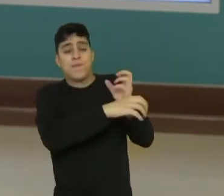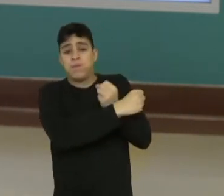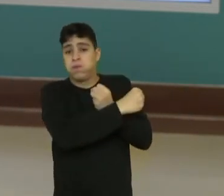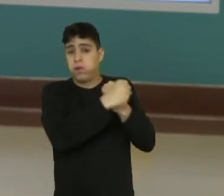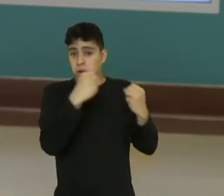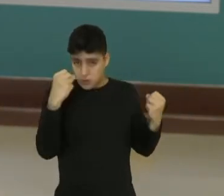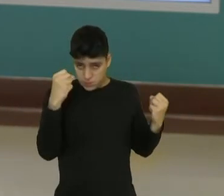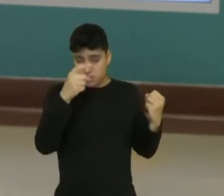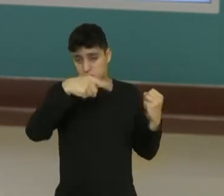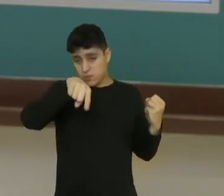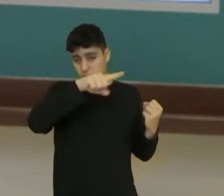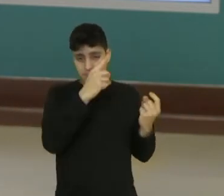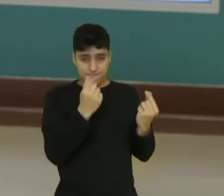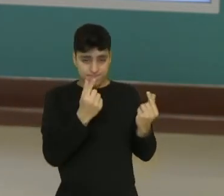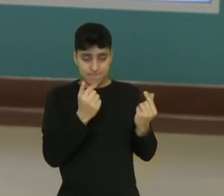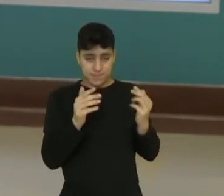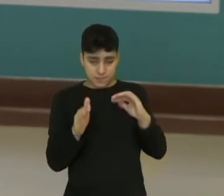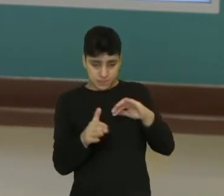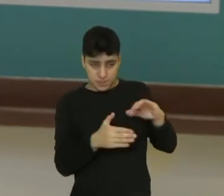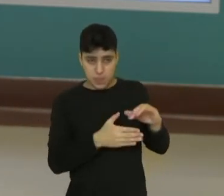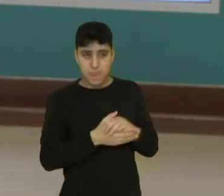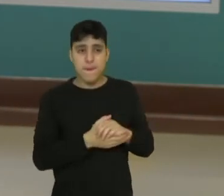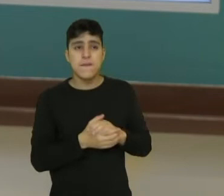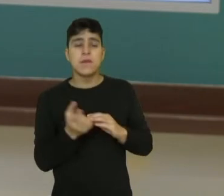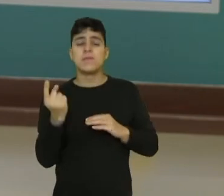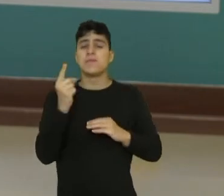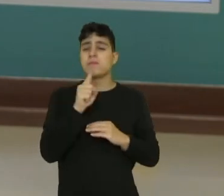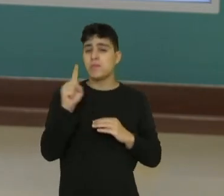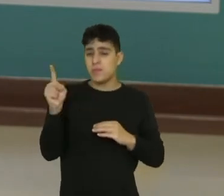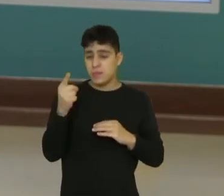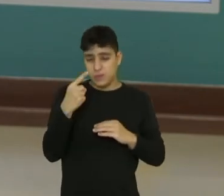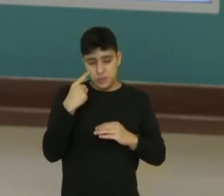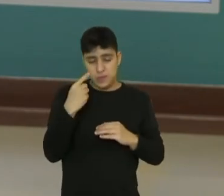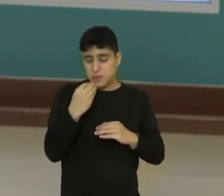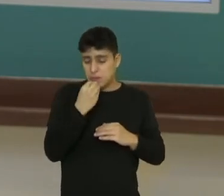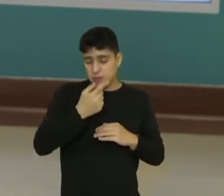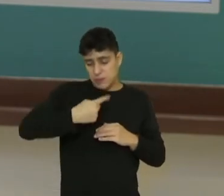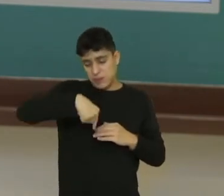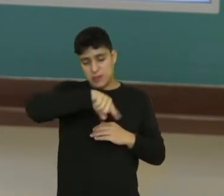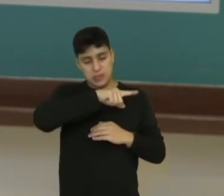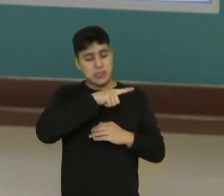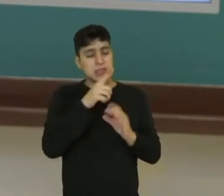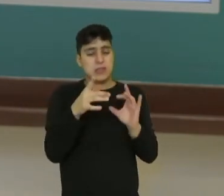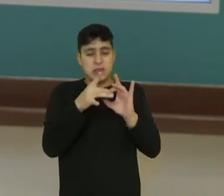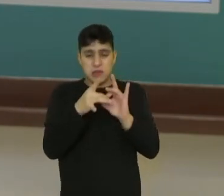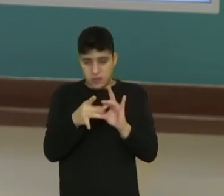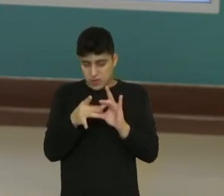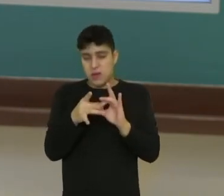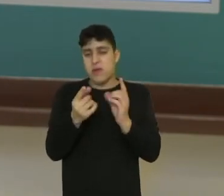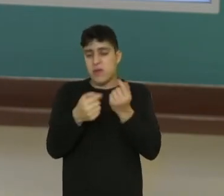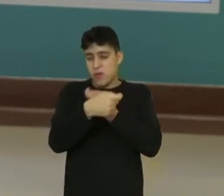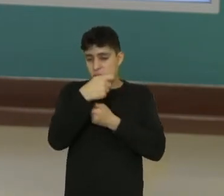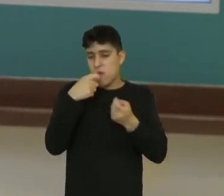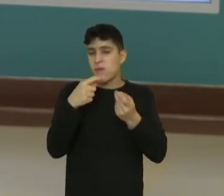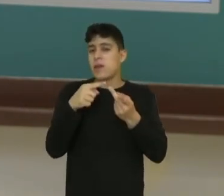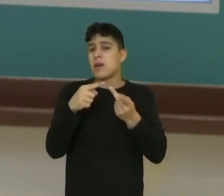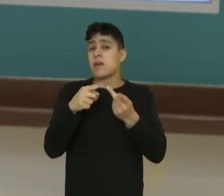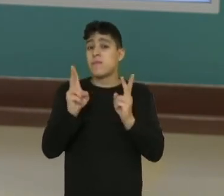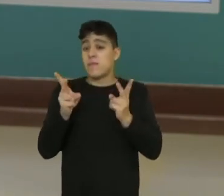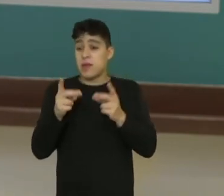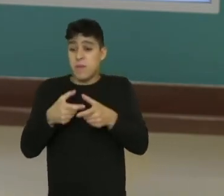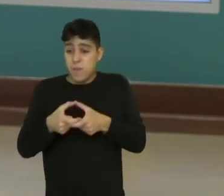termos econômicos ao grupo. E para finalizar, lógico que nós vamos ter a União Econômica e Monetária, que foi